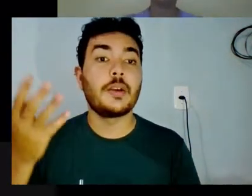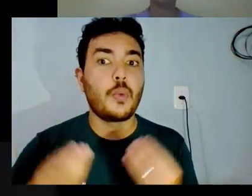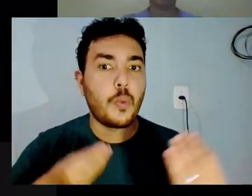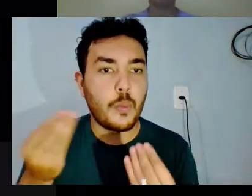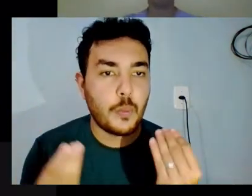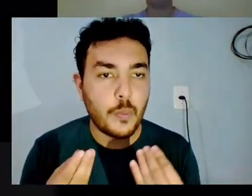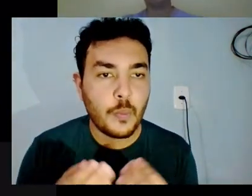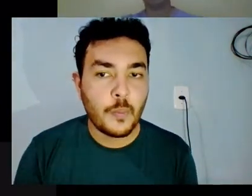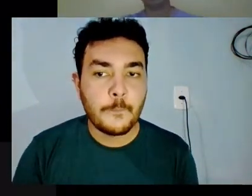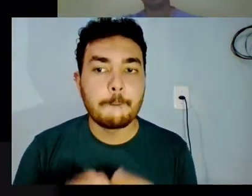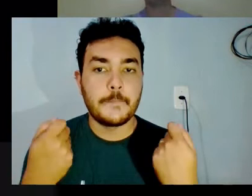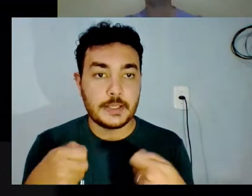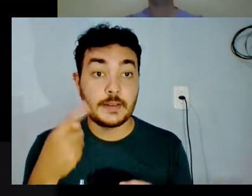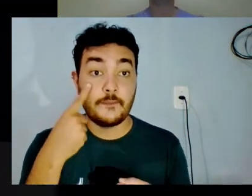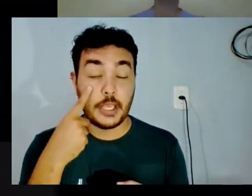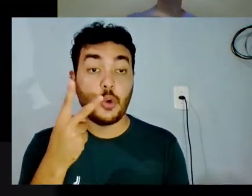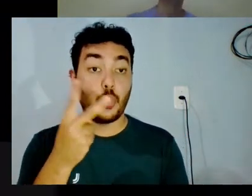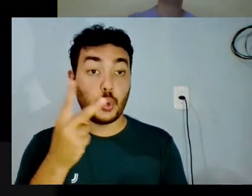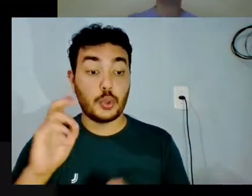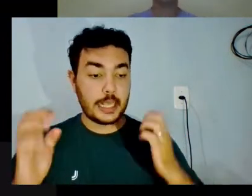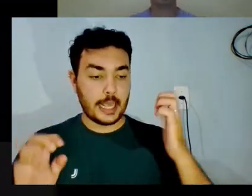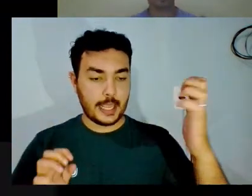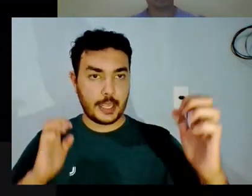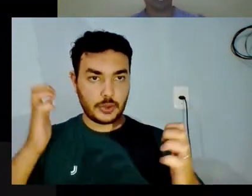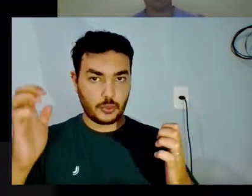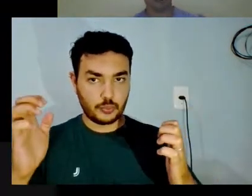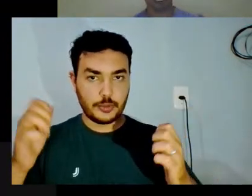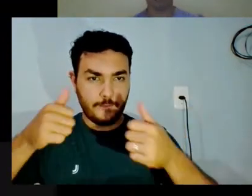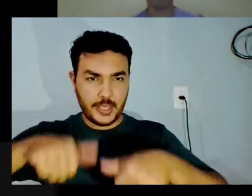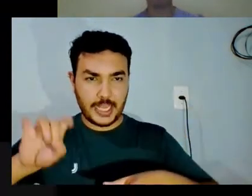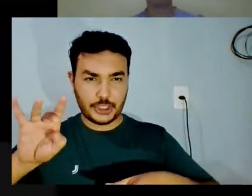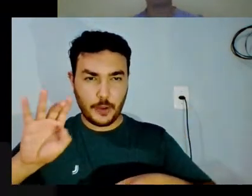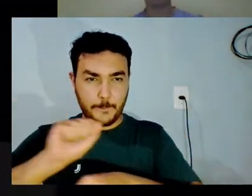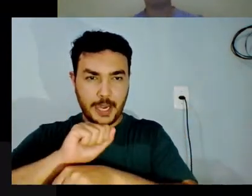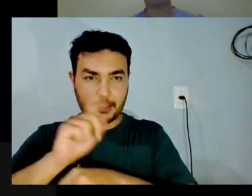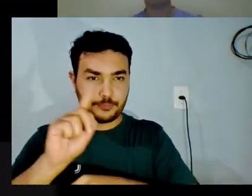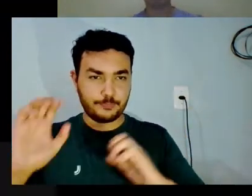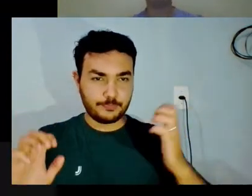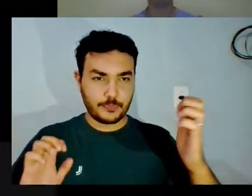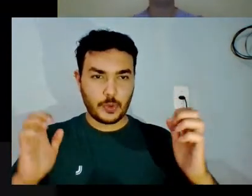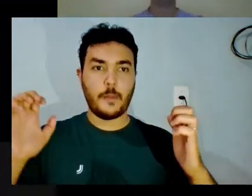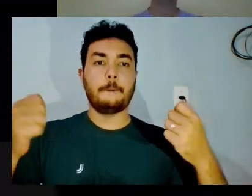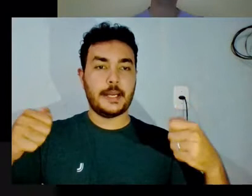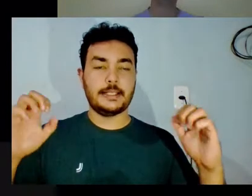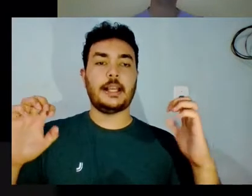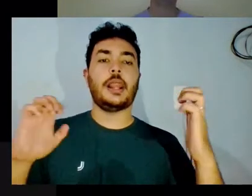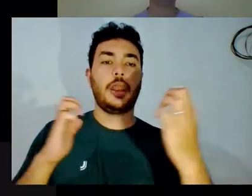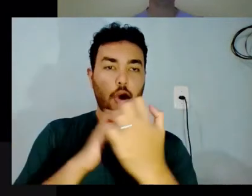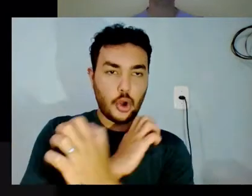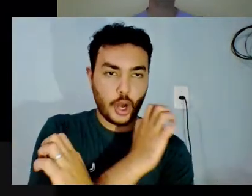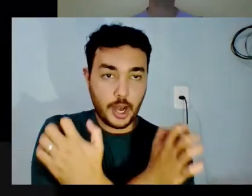que considerar os dois elétrons podendo ocupar simultaneamente a mesma região do espaço, que seria representado